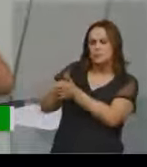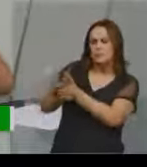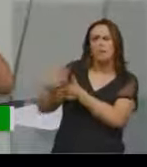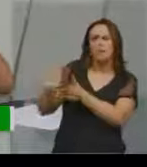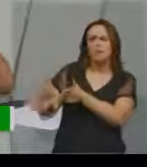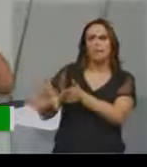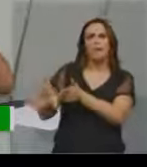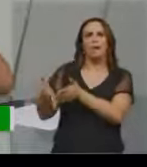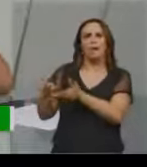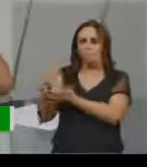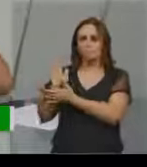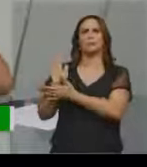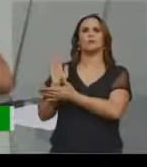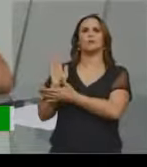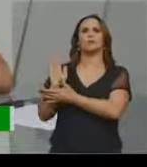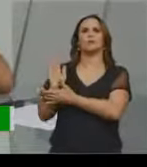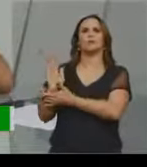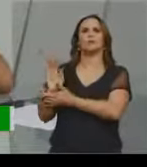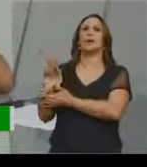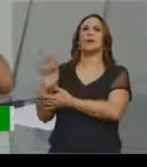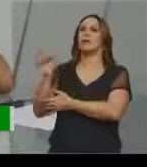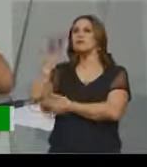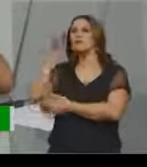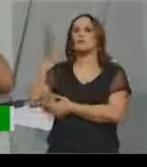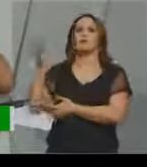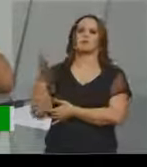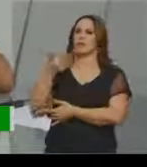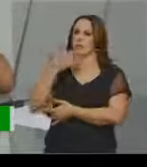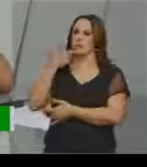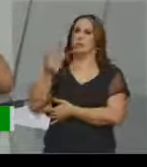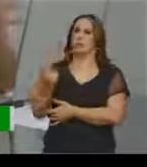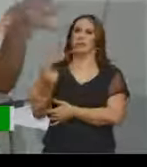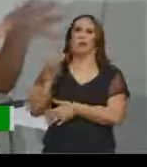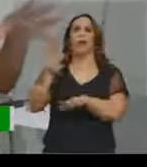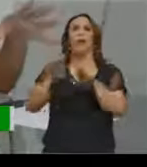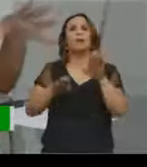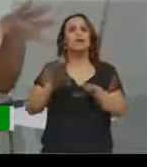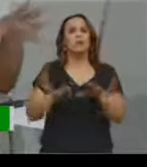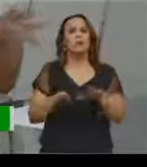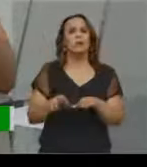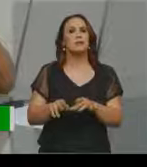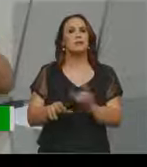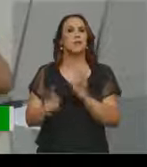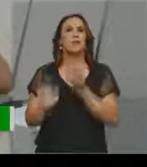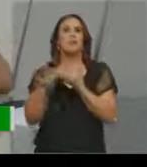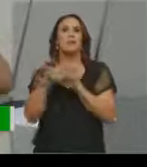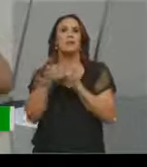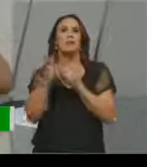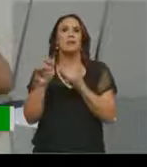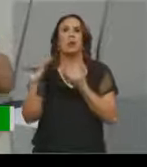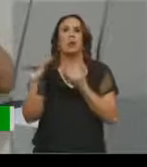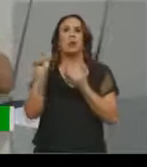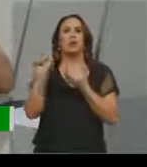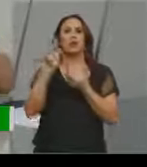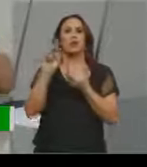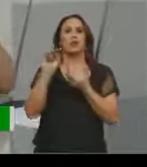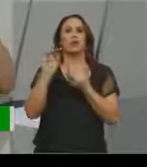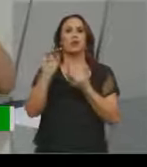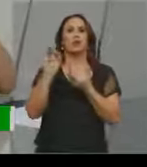àquilo ali, tudo isso vai facilitar, porque o pessoal às vezes usa o termo agrotóxico como se fosse só algo negativo, e não é. Para